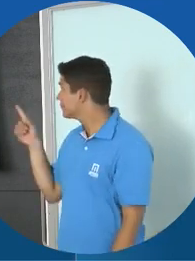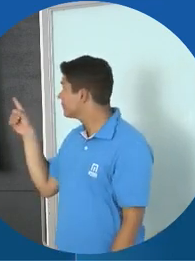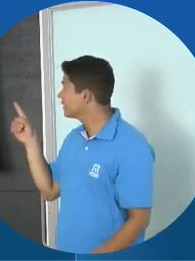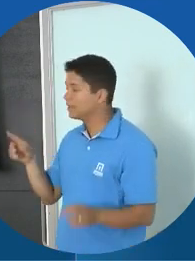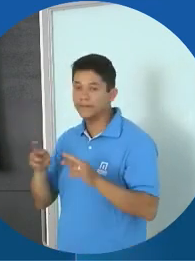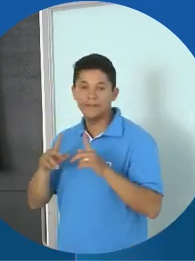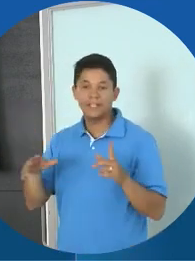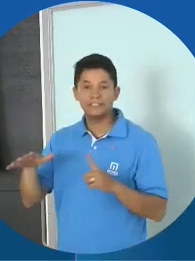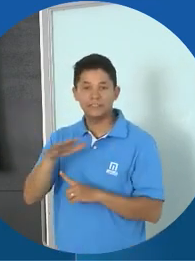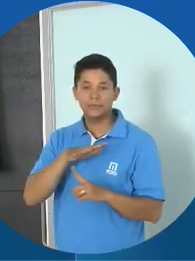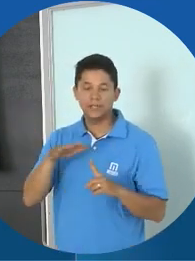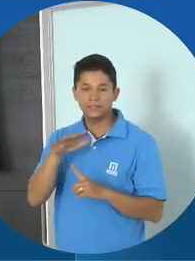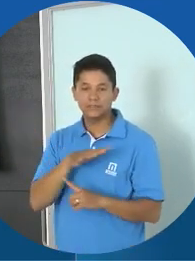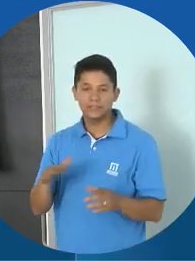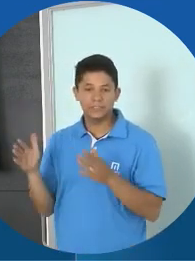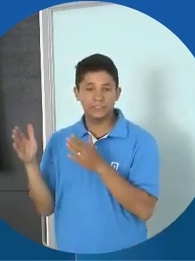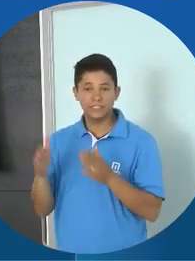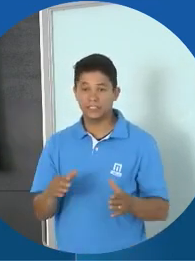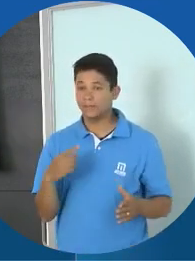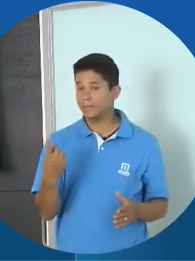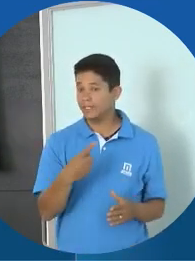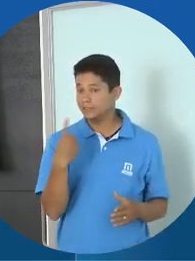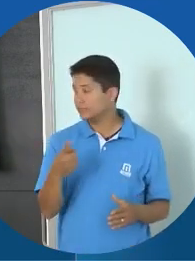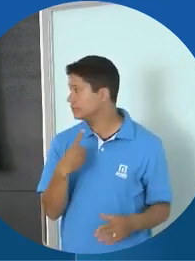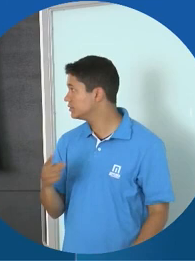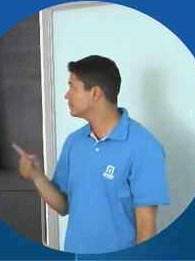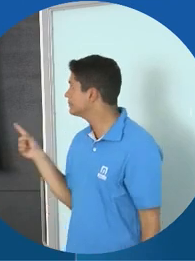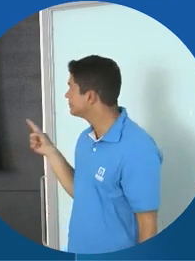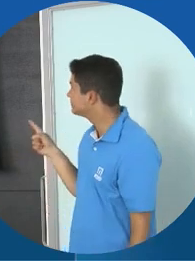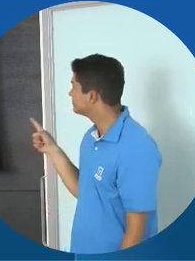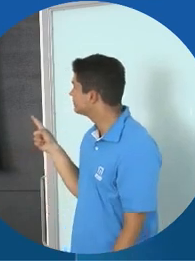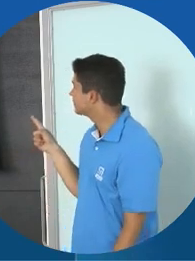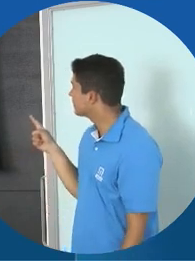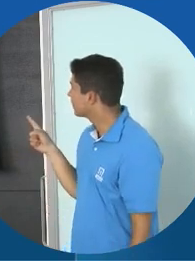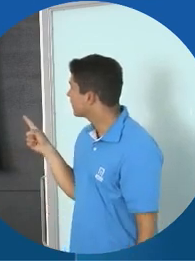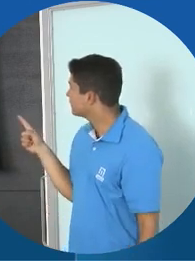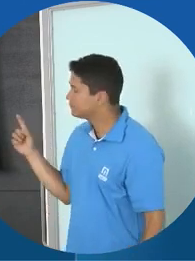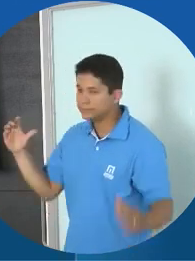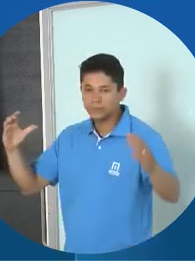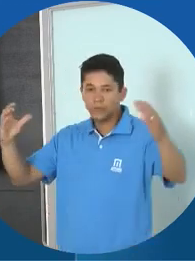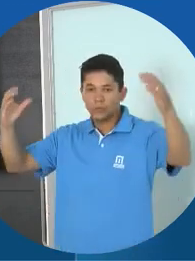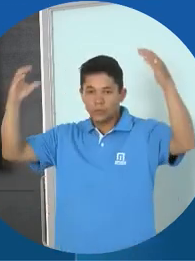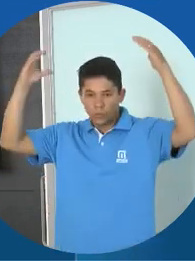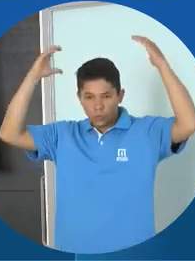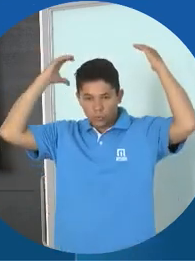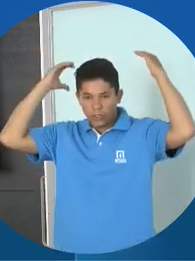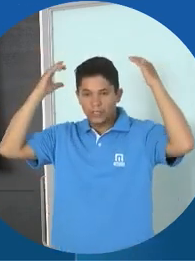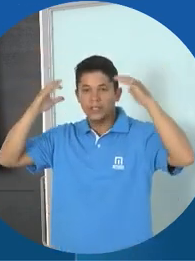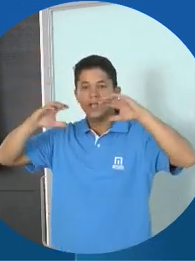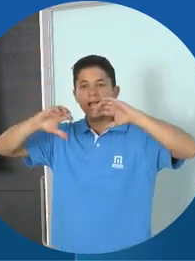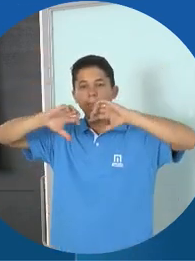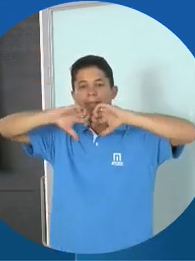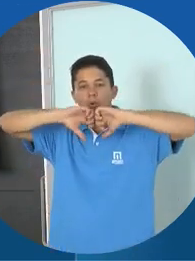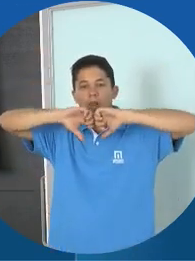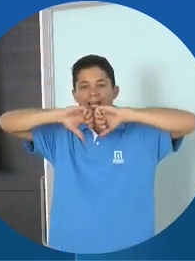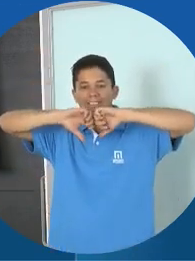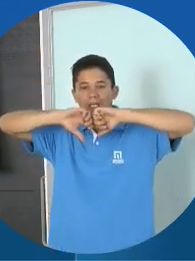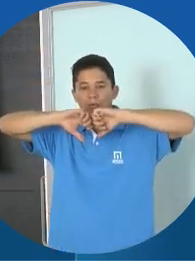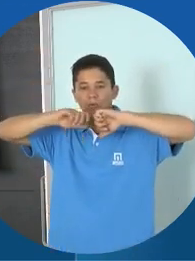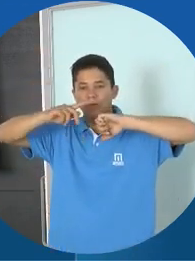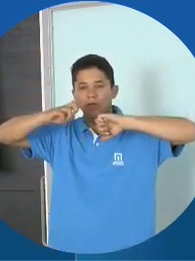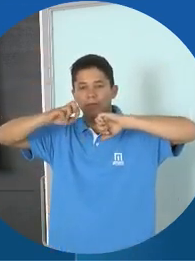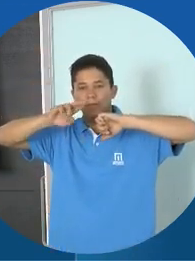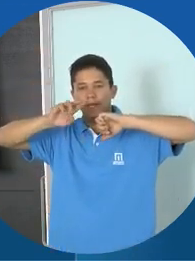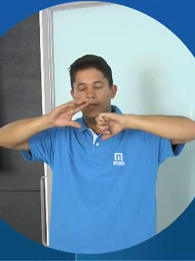constantemente chegam para a gente, que silos recalcando, túneis com percolações evidenciadas,